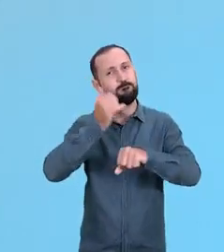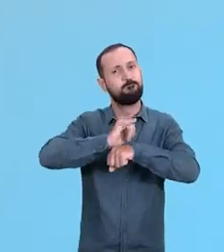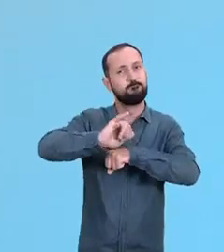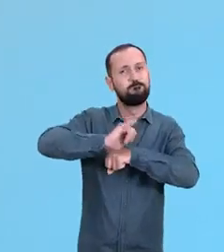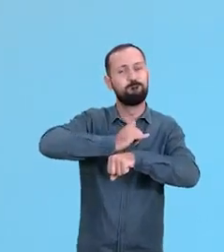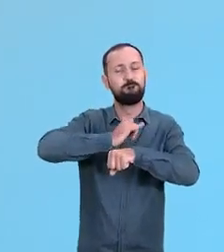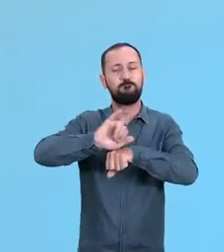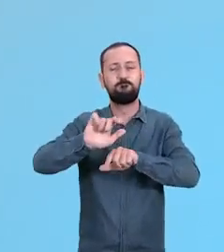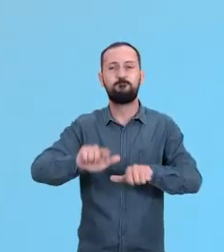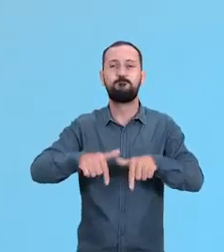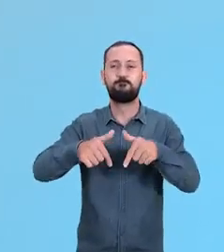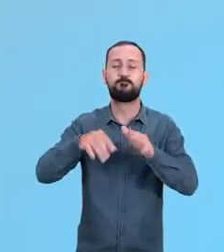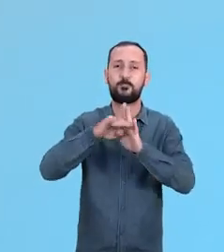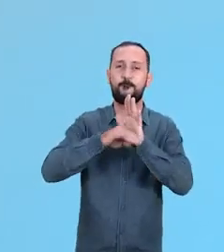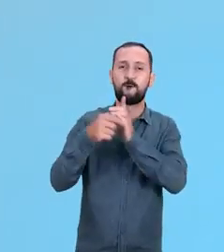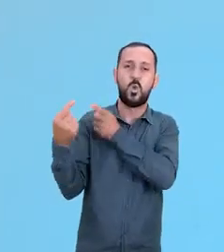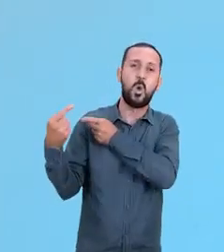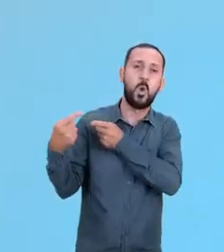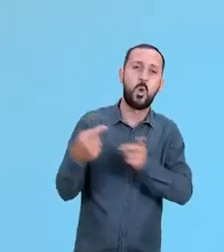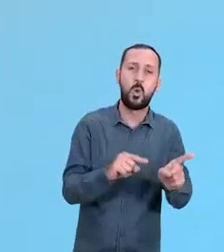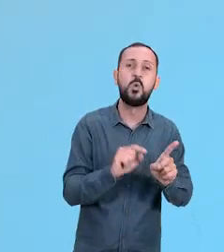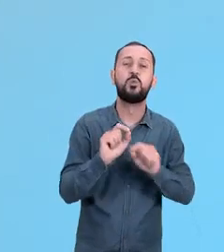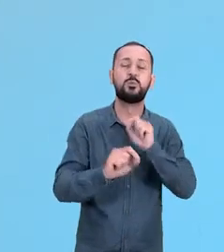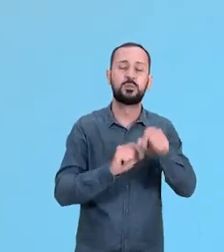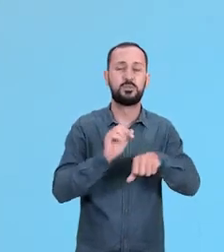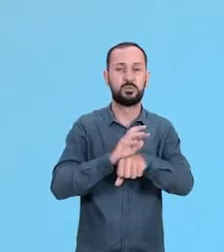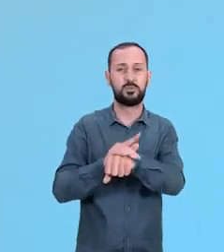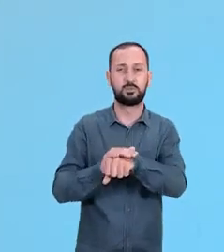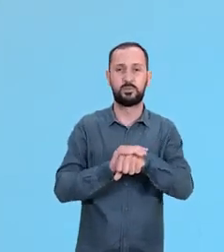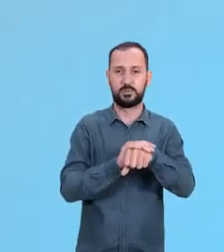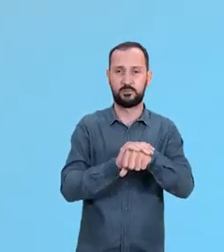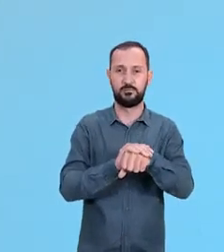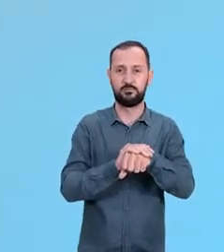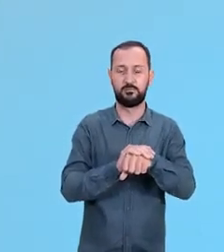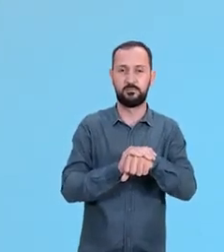de ação contra essas enfermidades